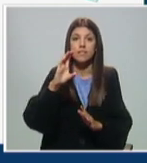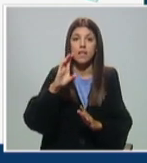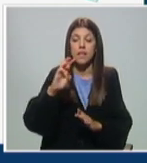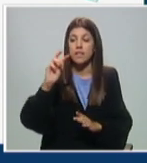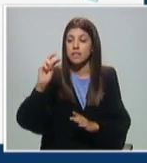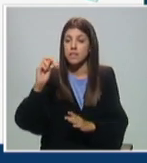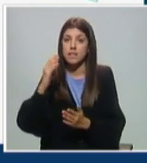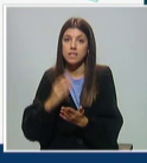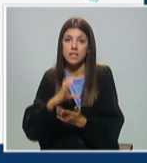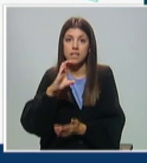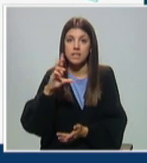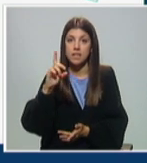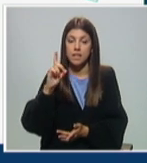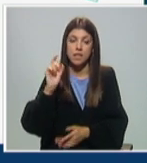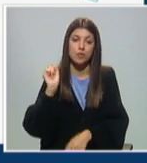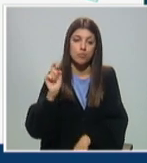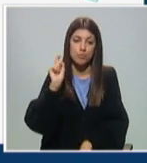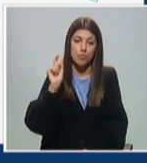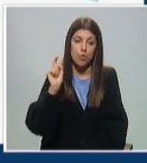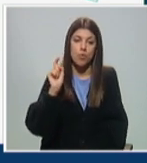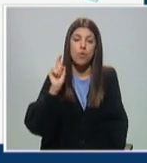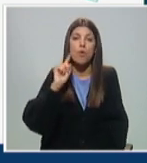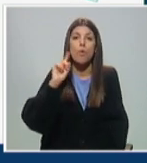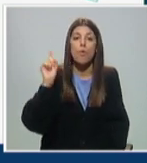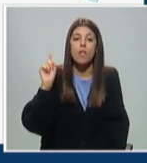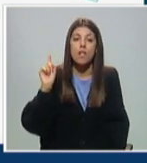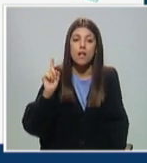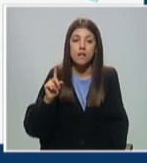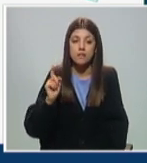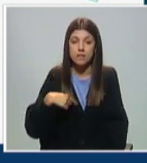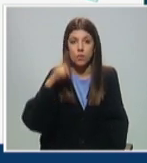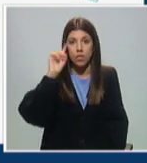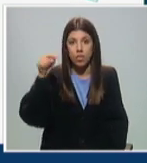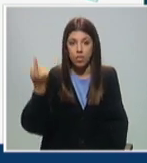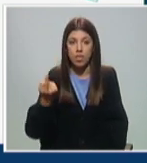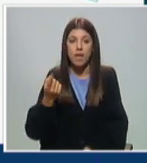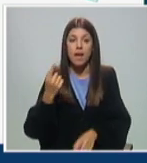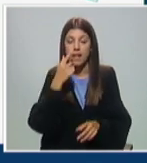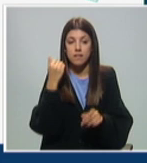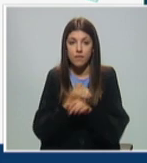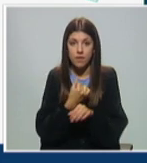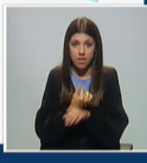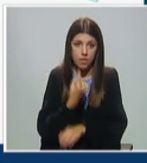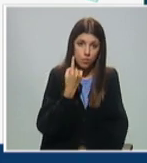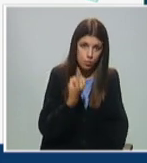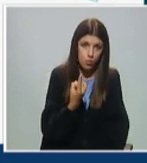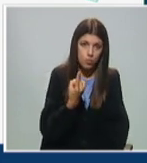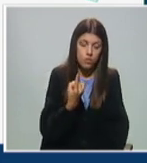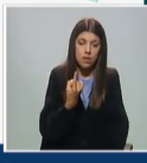Basta dar Enter e ficamos a saber que foram avaliados na atividade 1 14